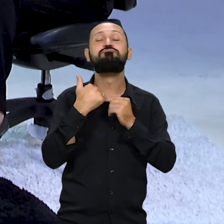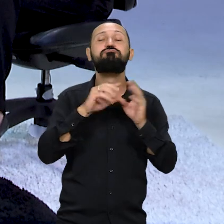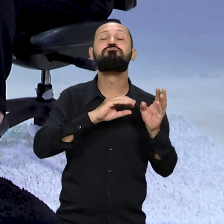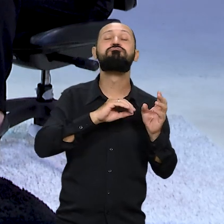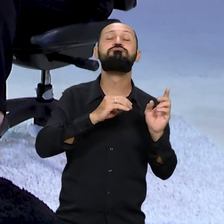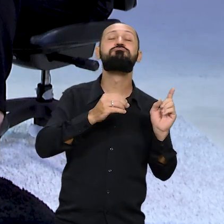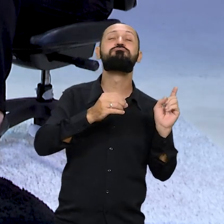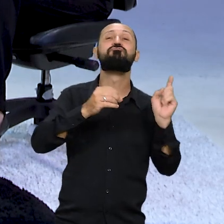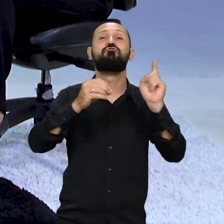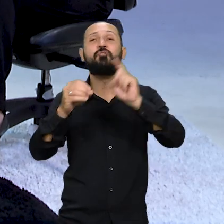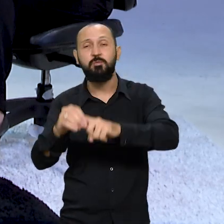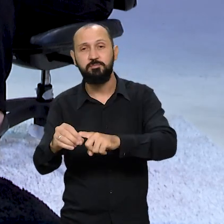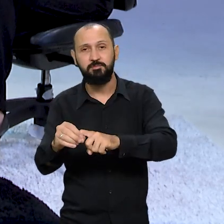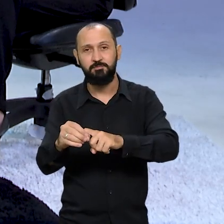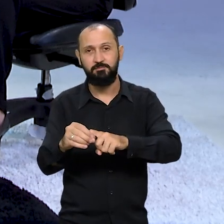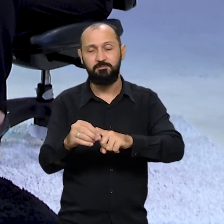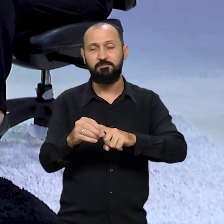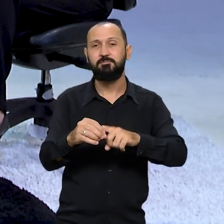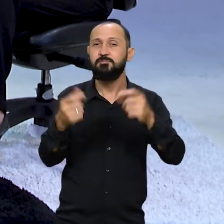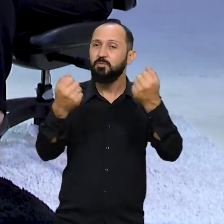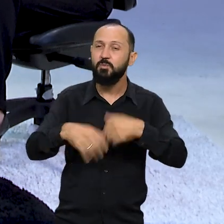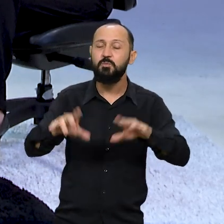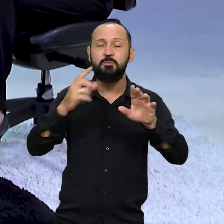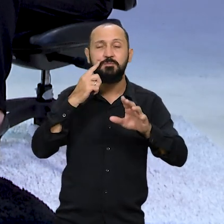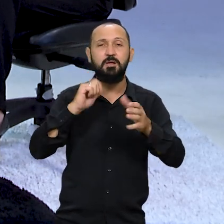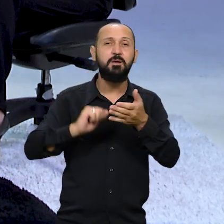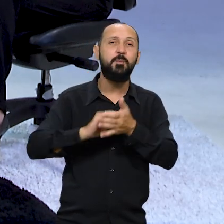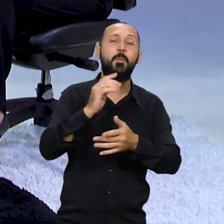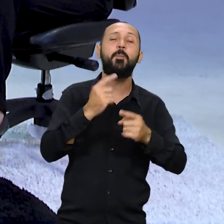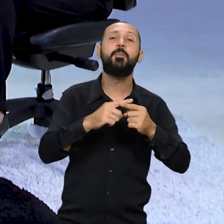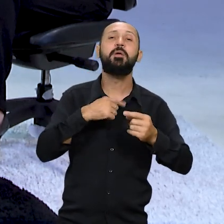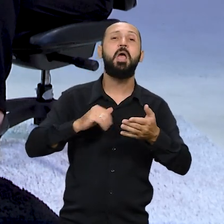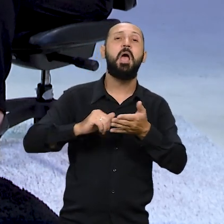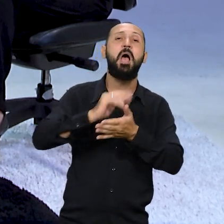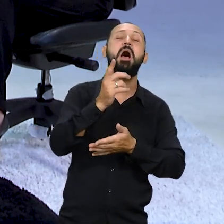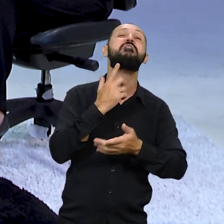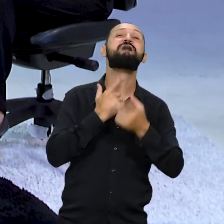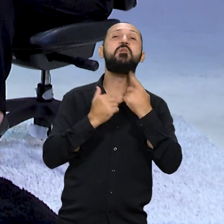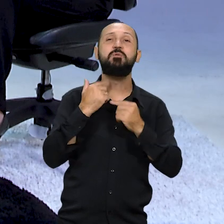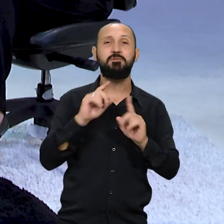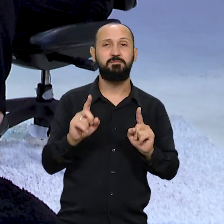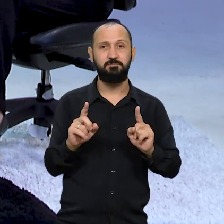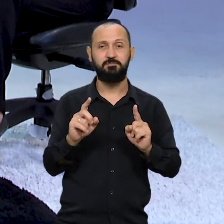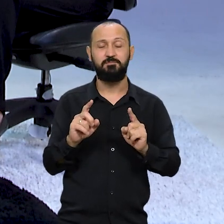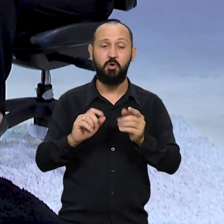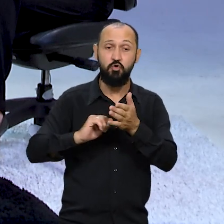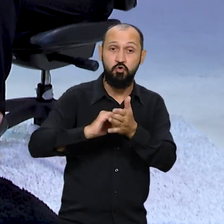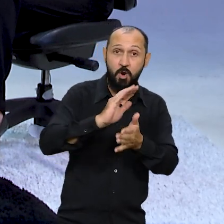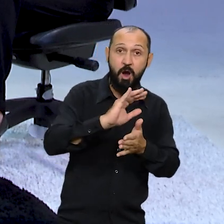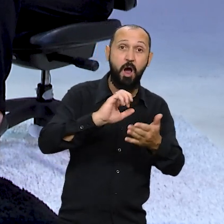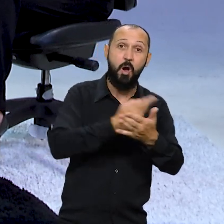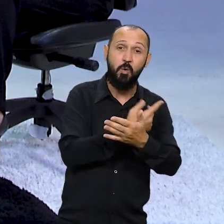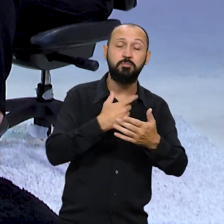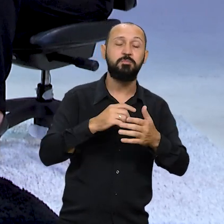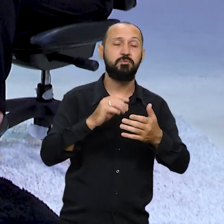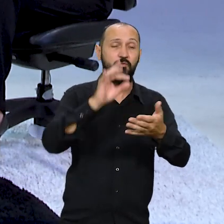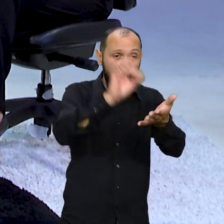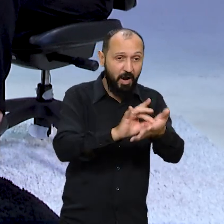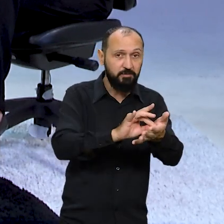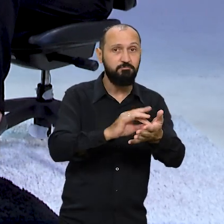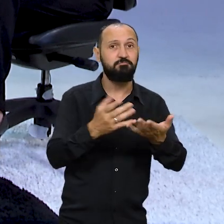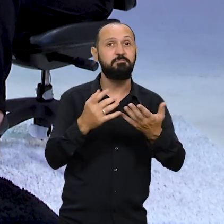da Limão Verde, aqui do estado de Mato Grosso do Sul, ali da região de Miranda, o ministro Teori Zavascki disse o seguinte: marco temporal só pode ser demarcado